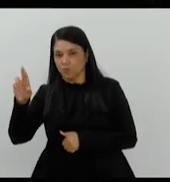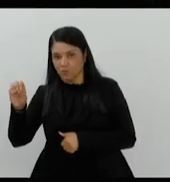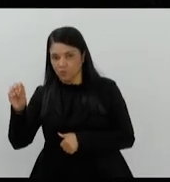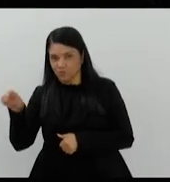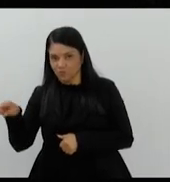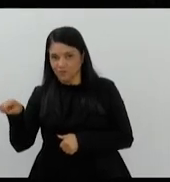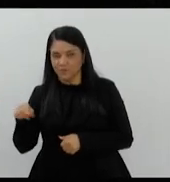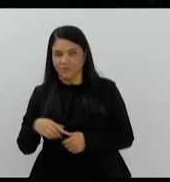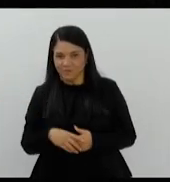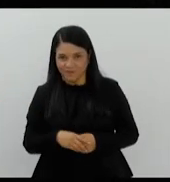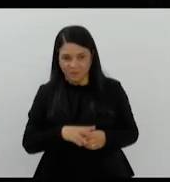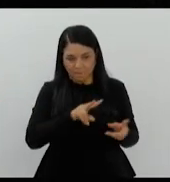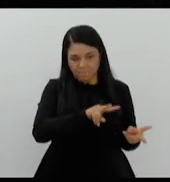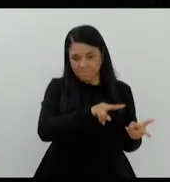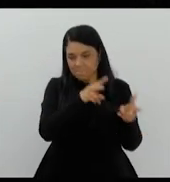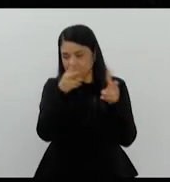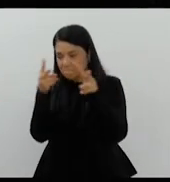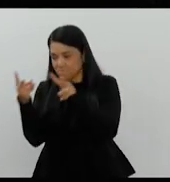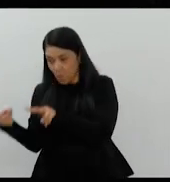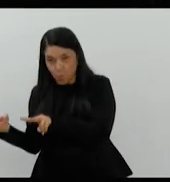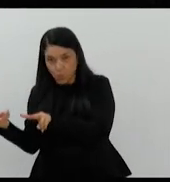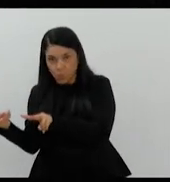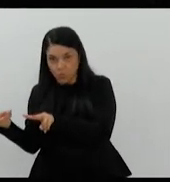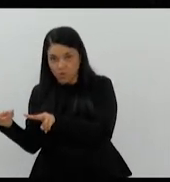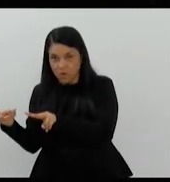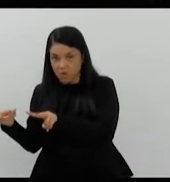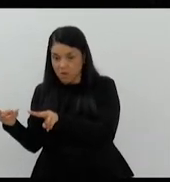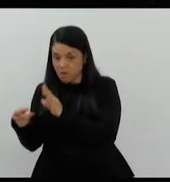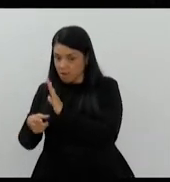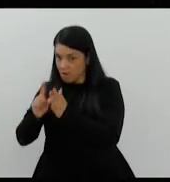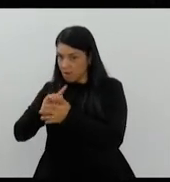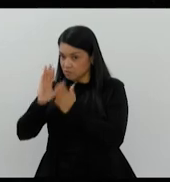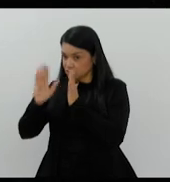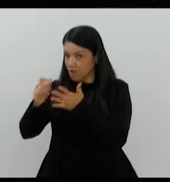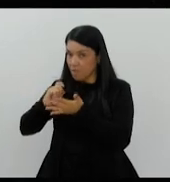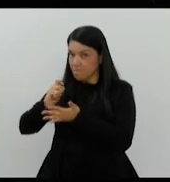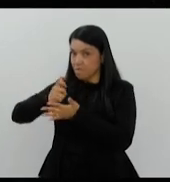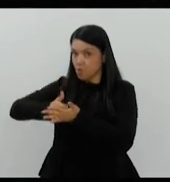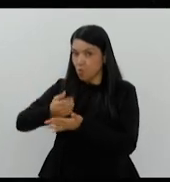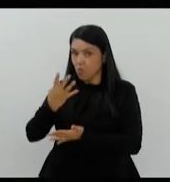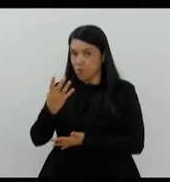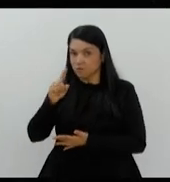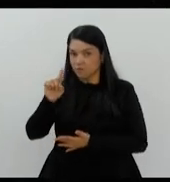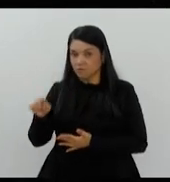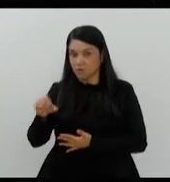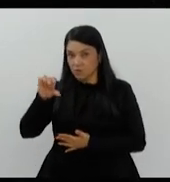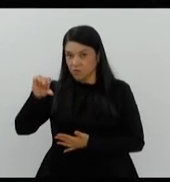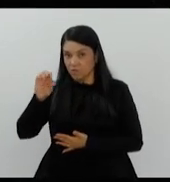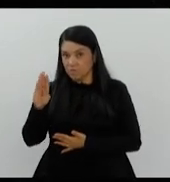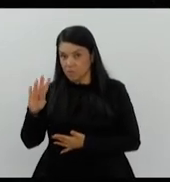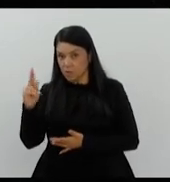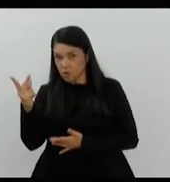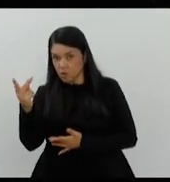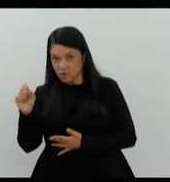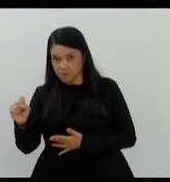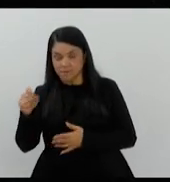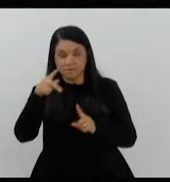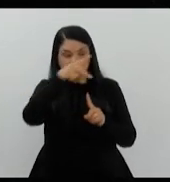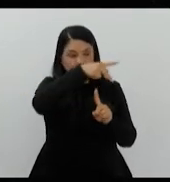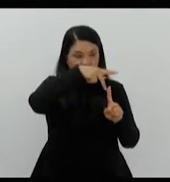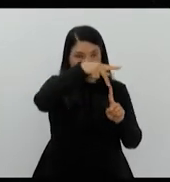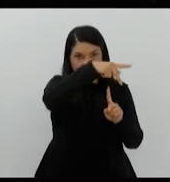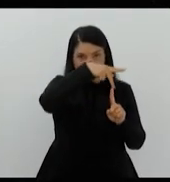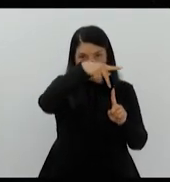isso, ele já pagou. Ele pega 4,9 bilhões do Rio